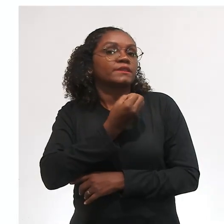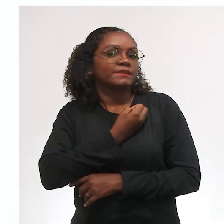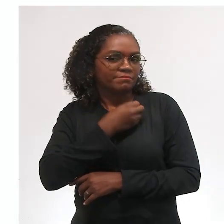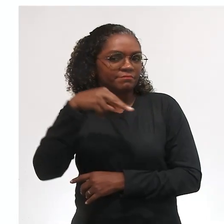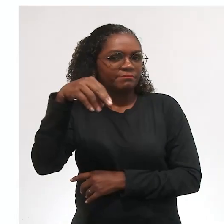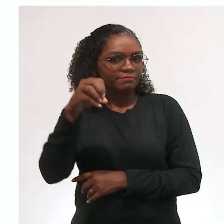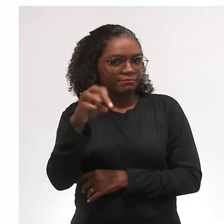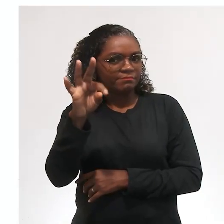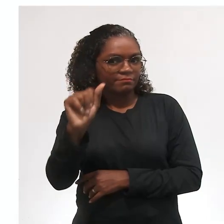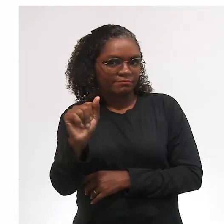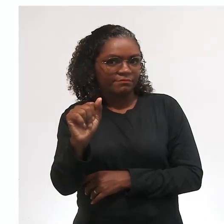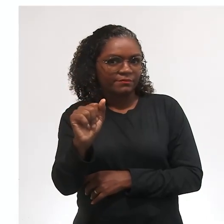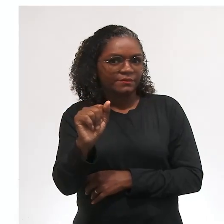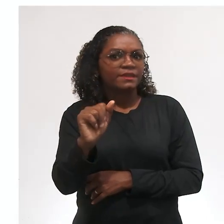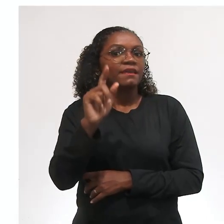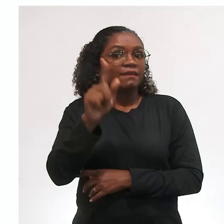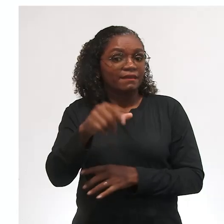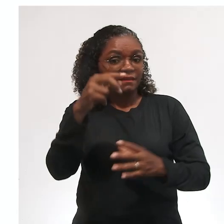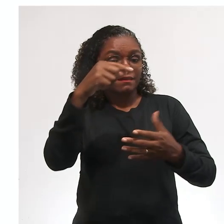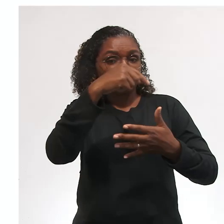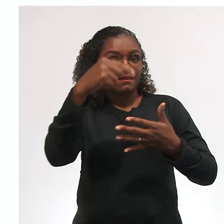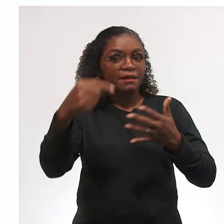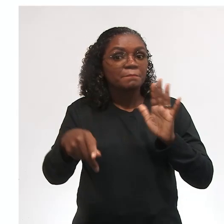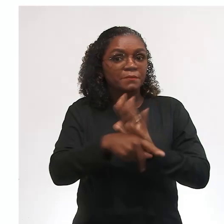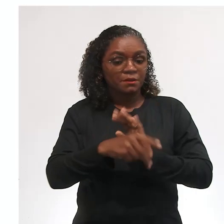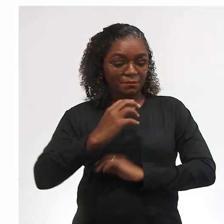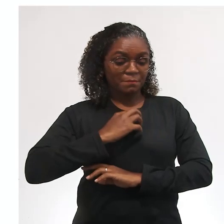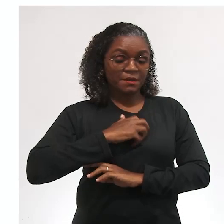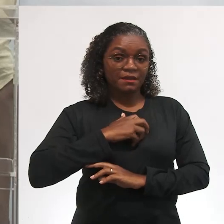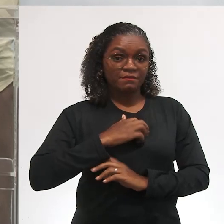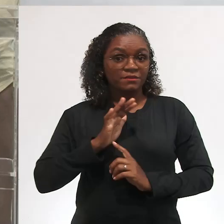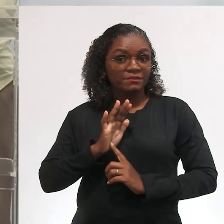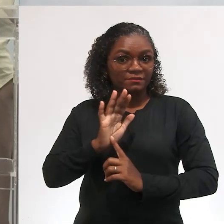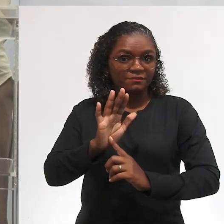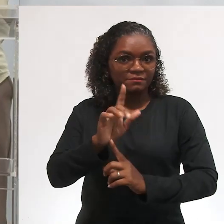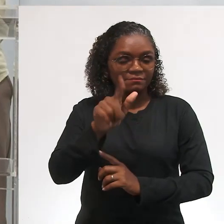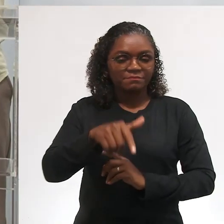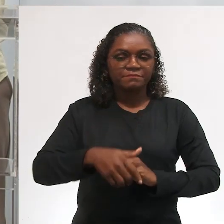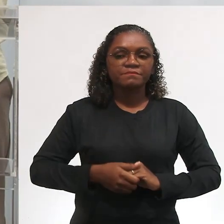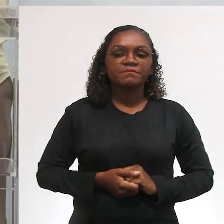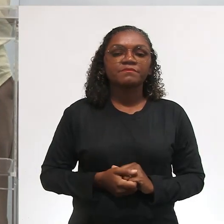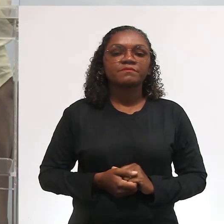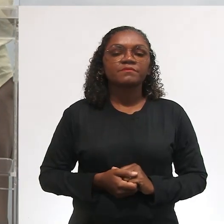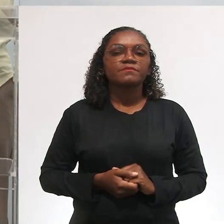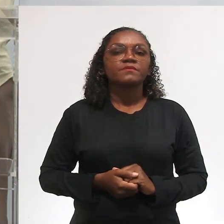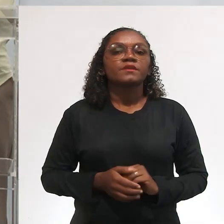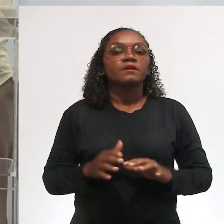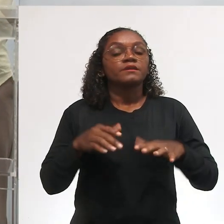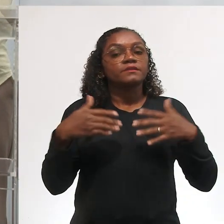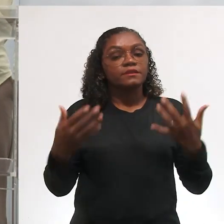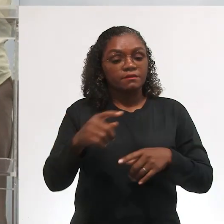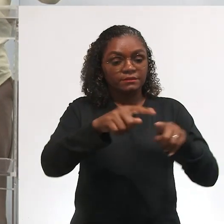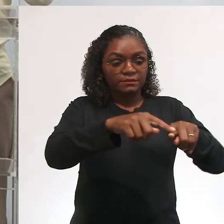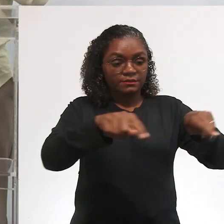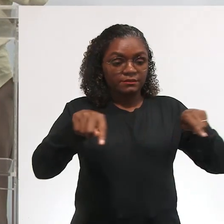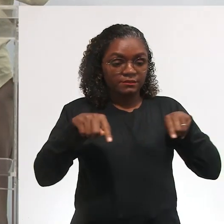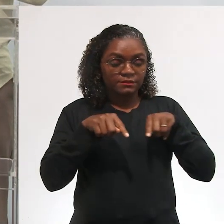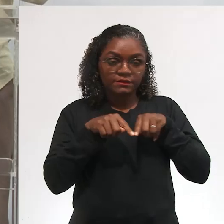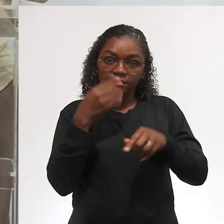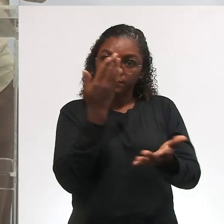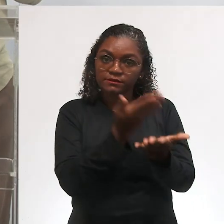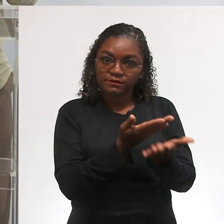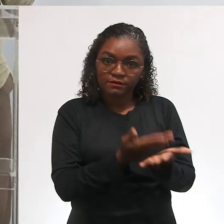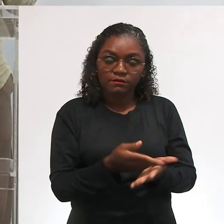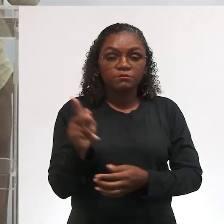aplicação behaviorista em sala de aula. Então, na sala de aula, o professor ele tem que ter diversas estratégias